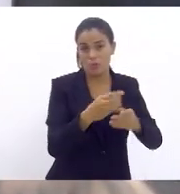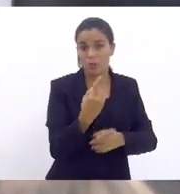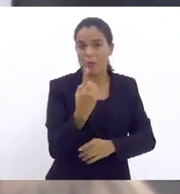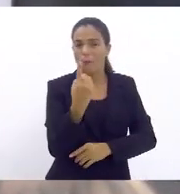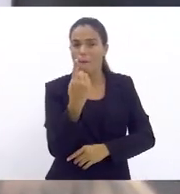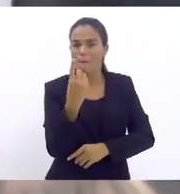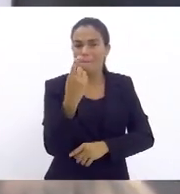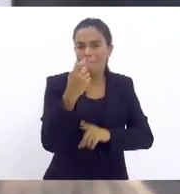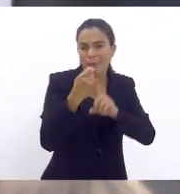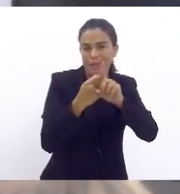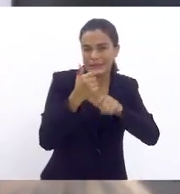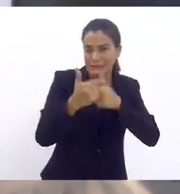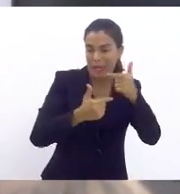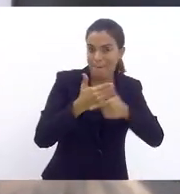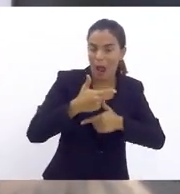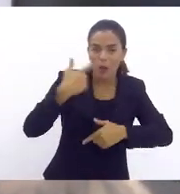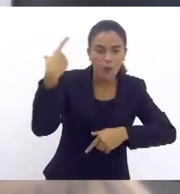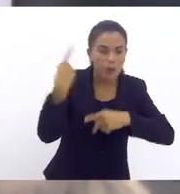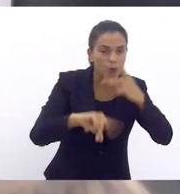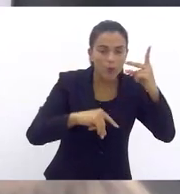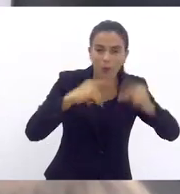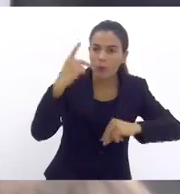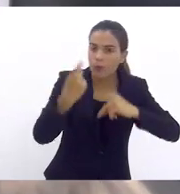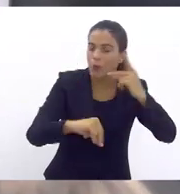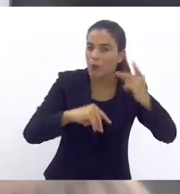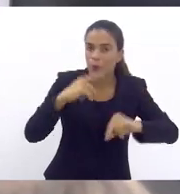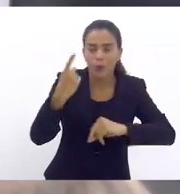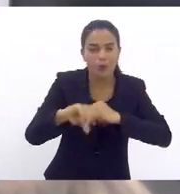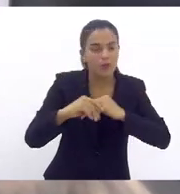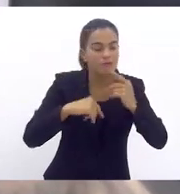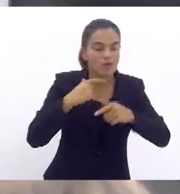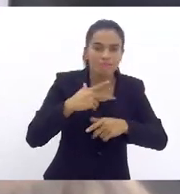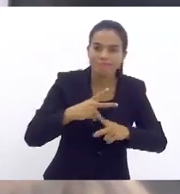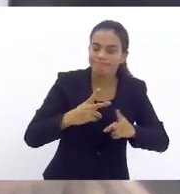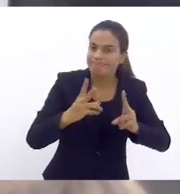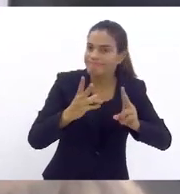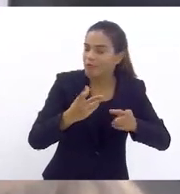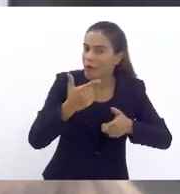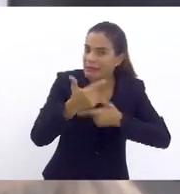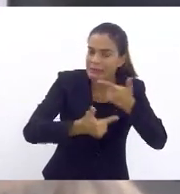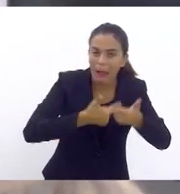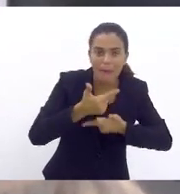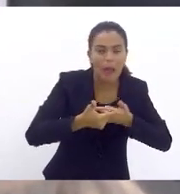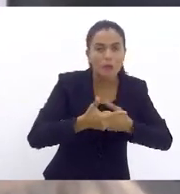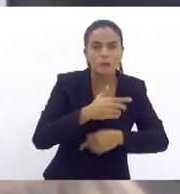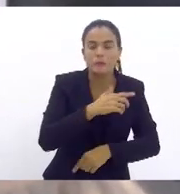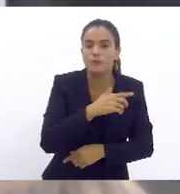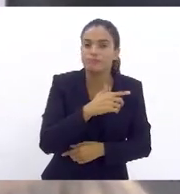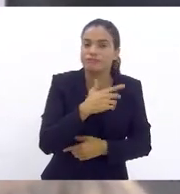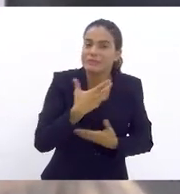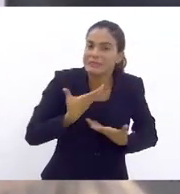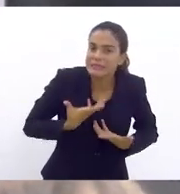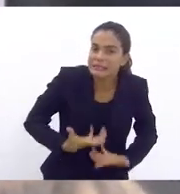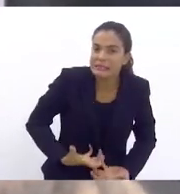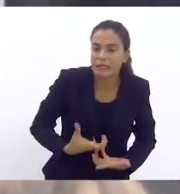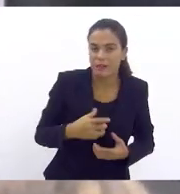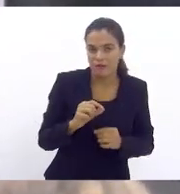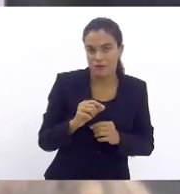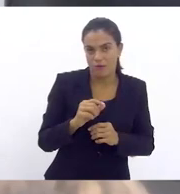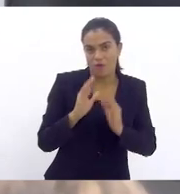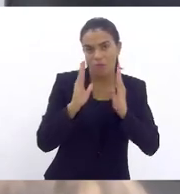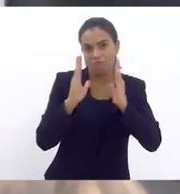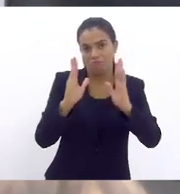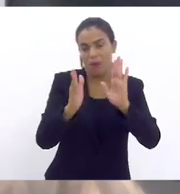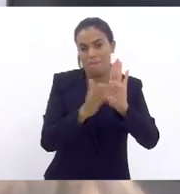insano eu diria foi um trabalho muito puxado foi ter elaborado uma proposta para os 100 primeiros dias